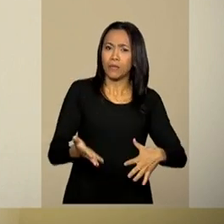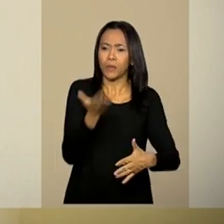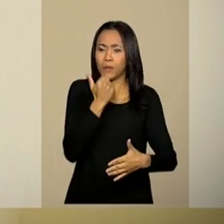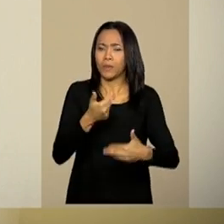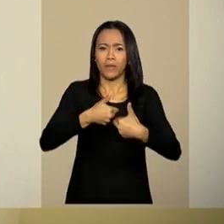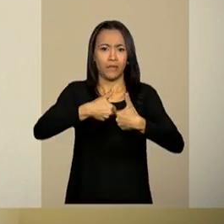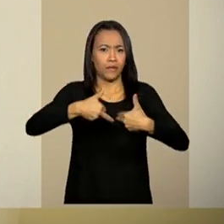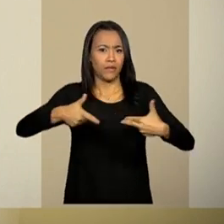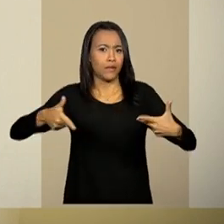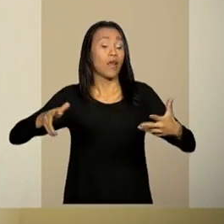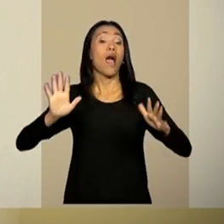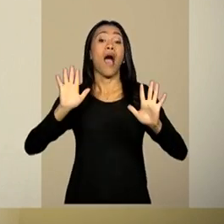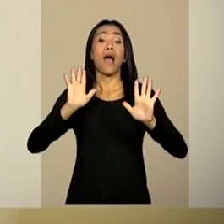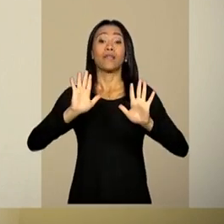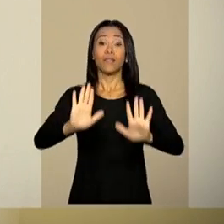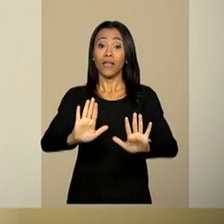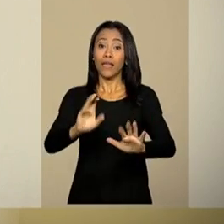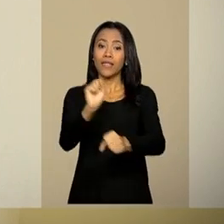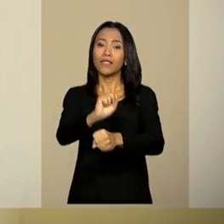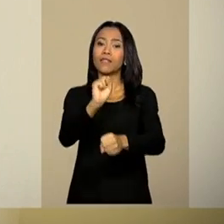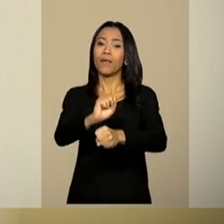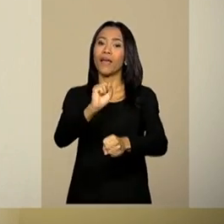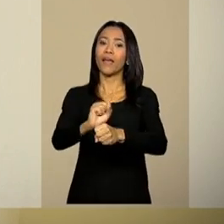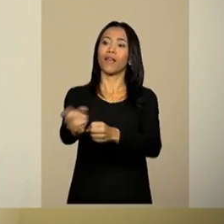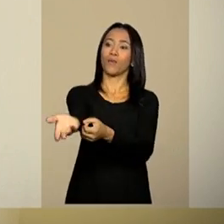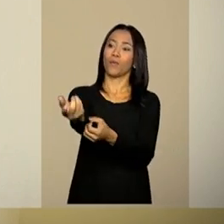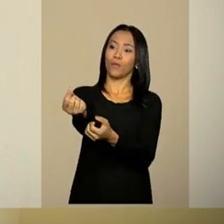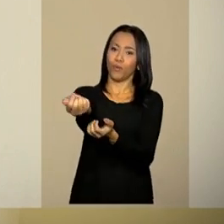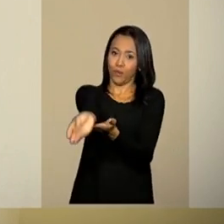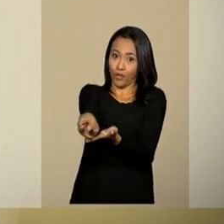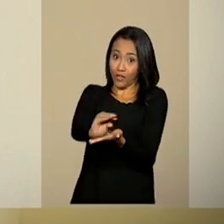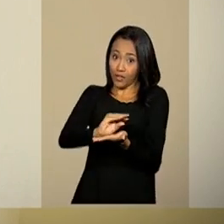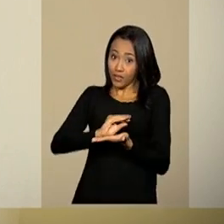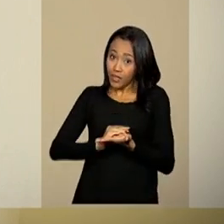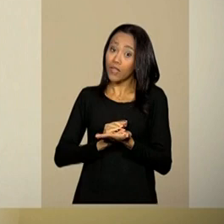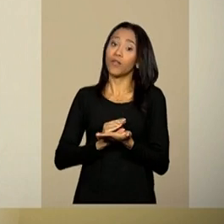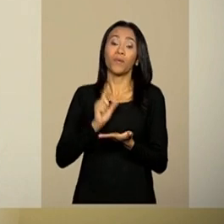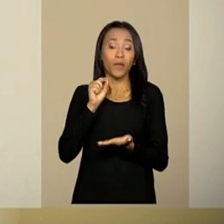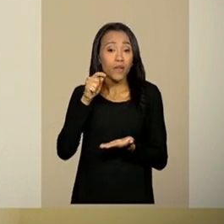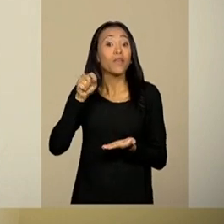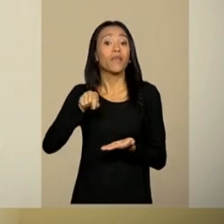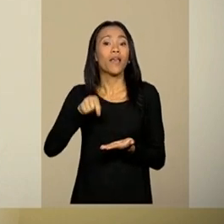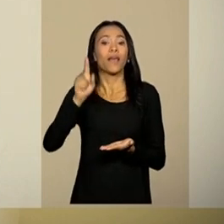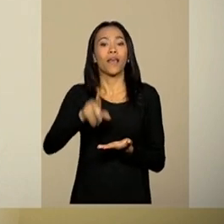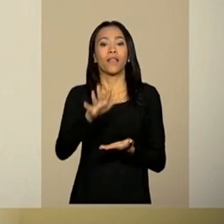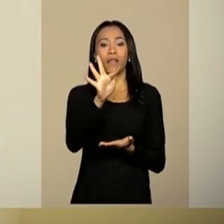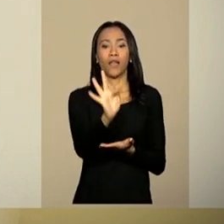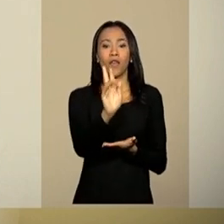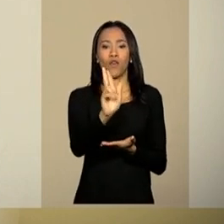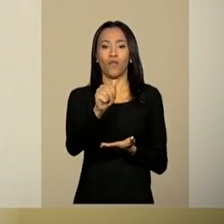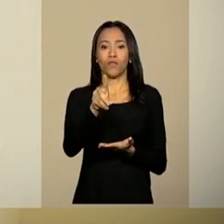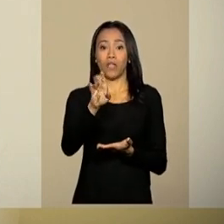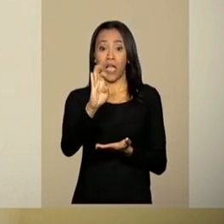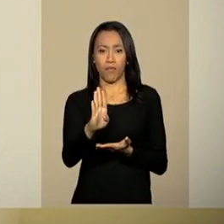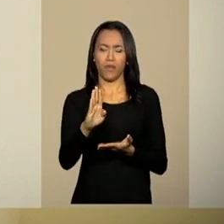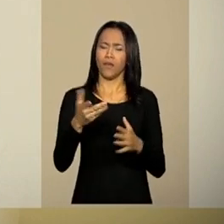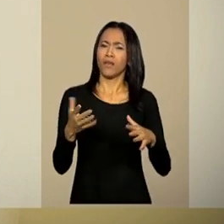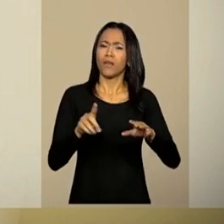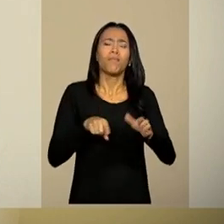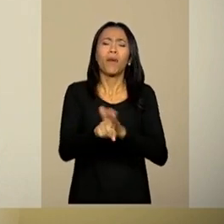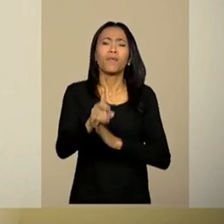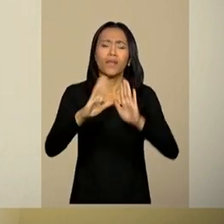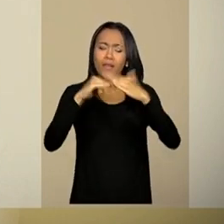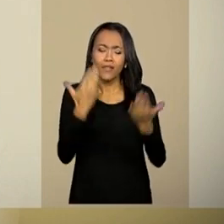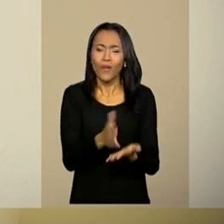creche até que ela receba o dinheiro necessário que vem do fundeb e a creche que matricula as